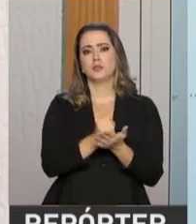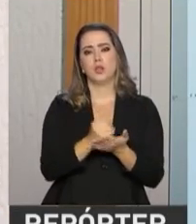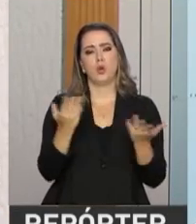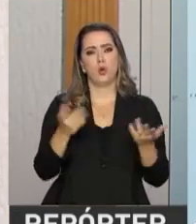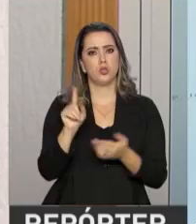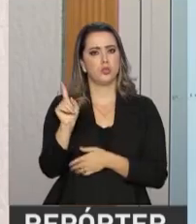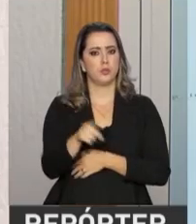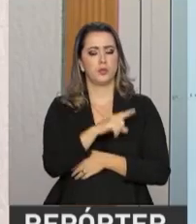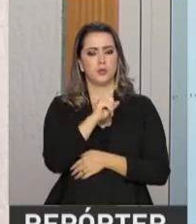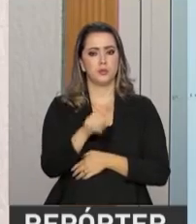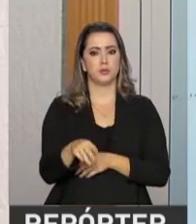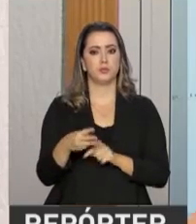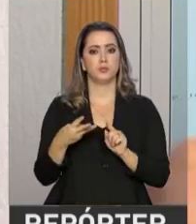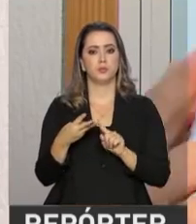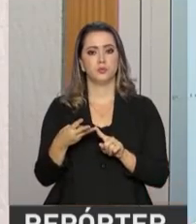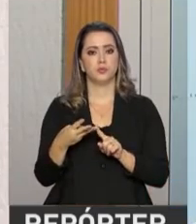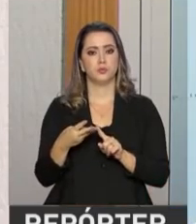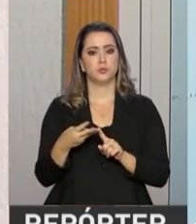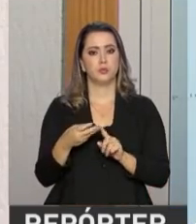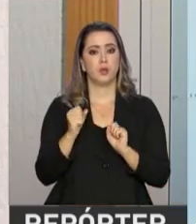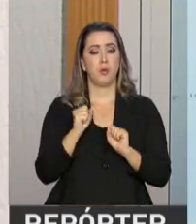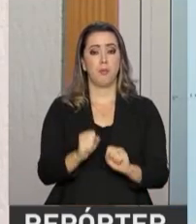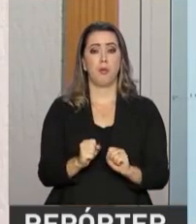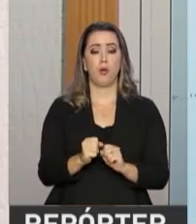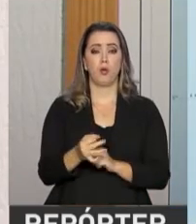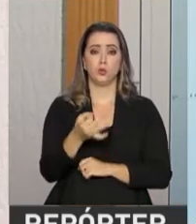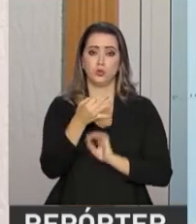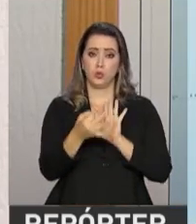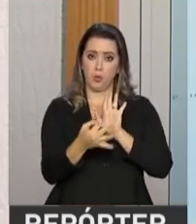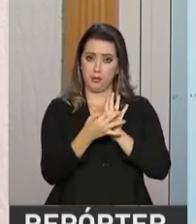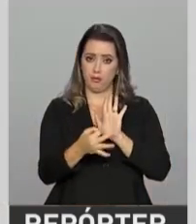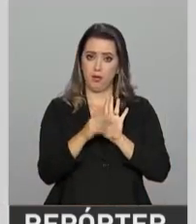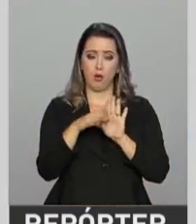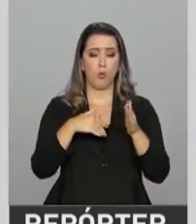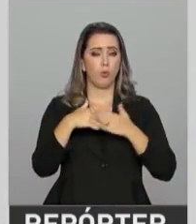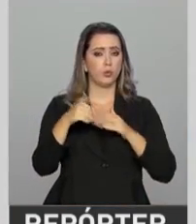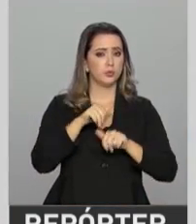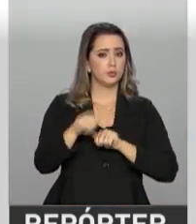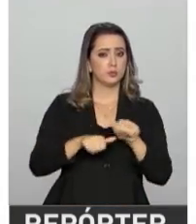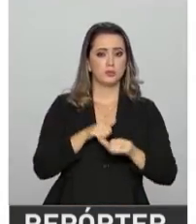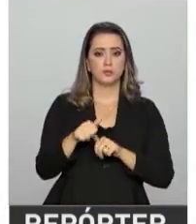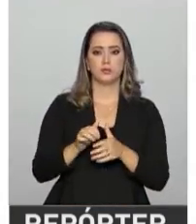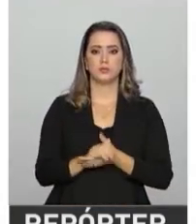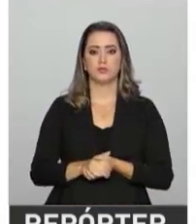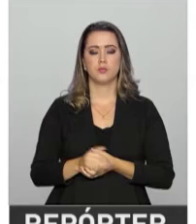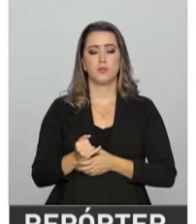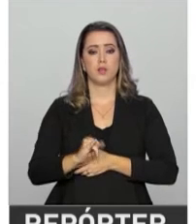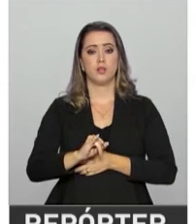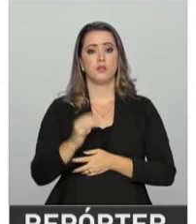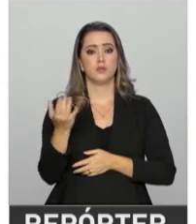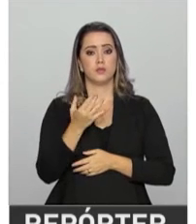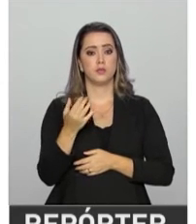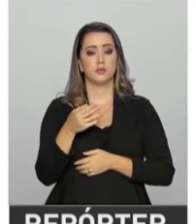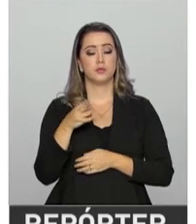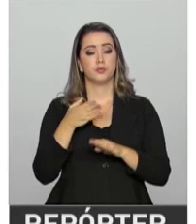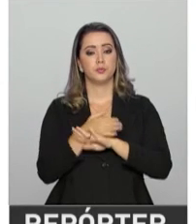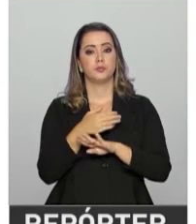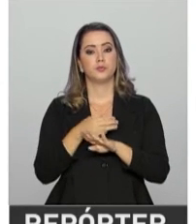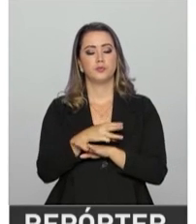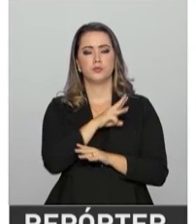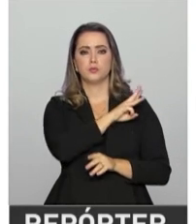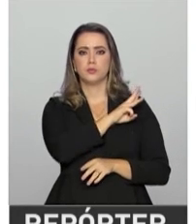ou ainda ele pode sugerir qualquer tipo de modificação para ter acesso ao simplifique o